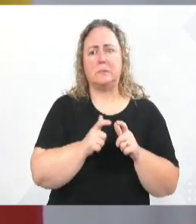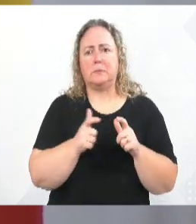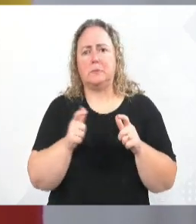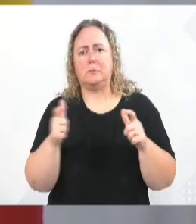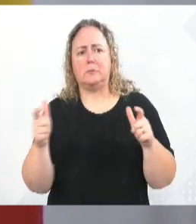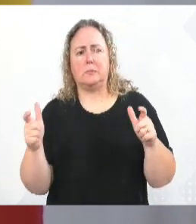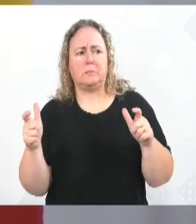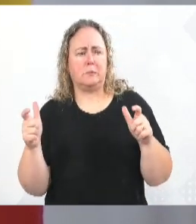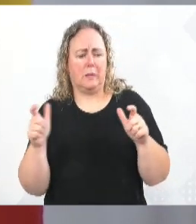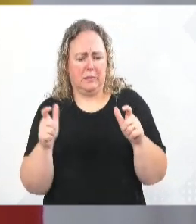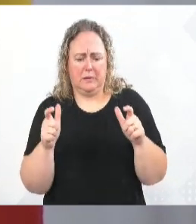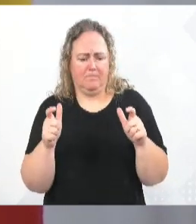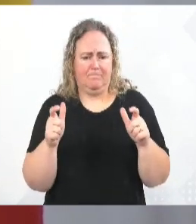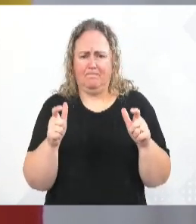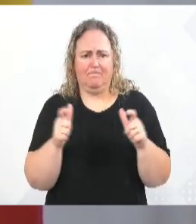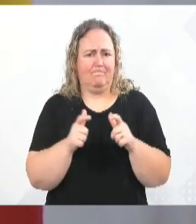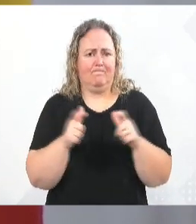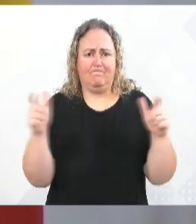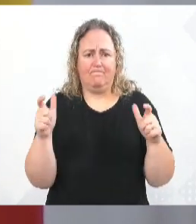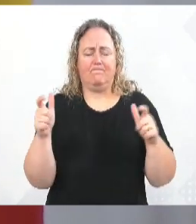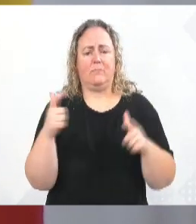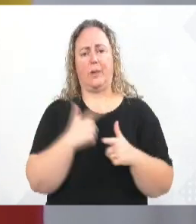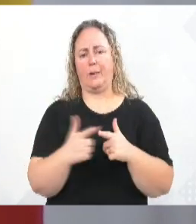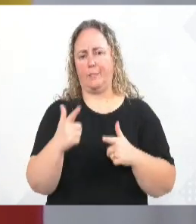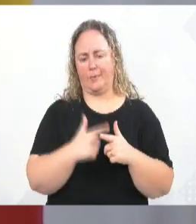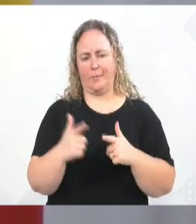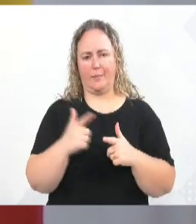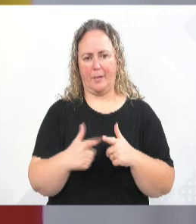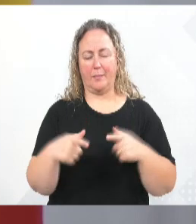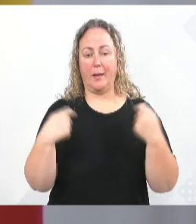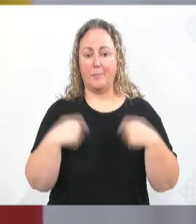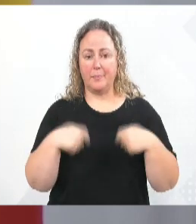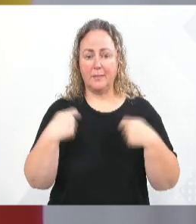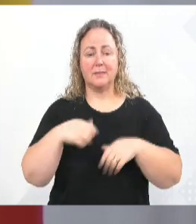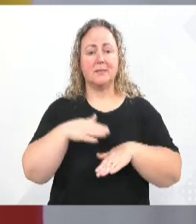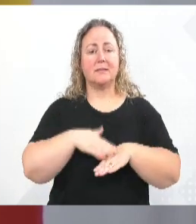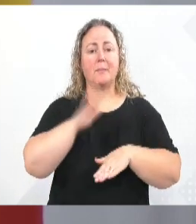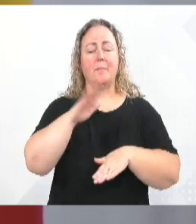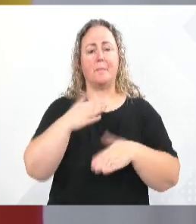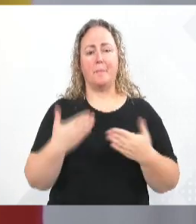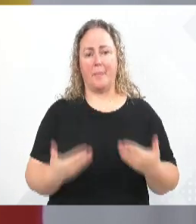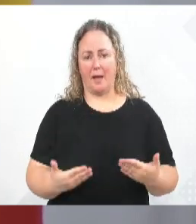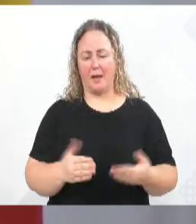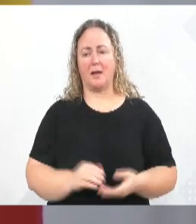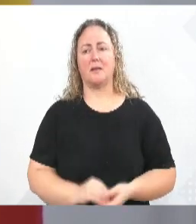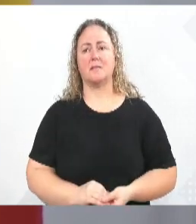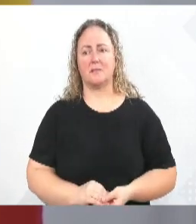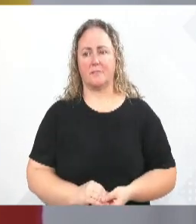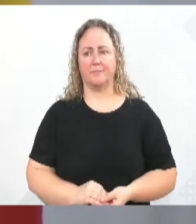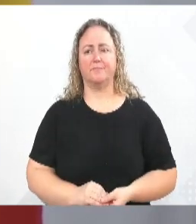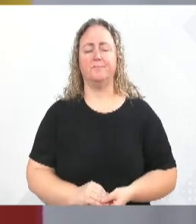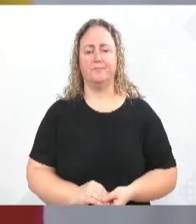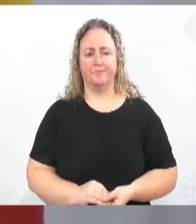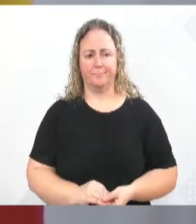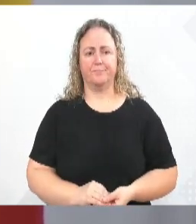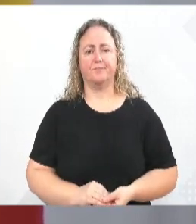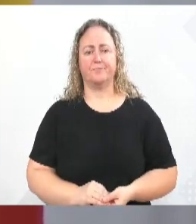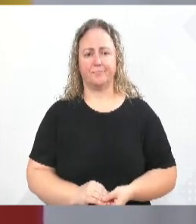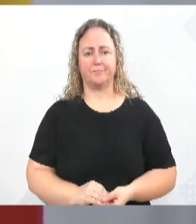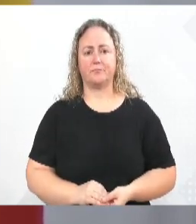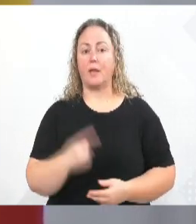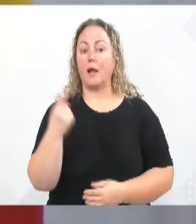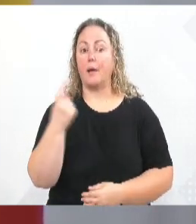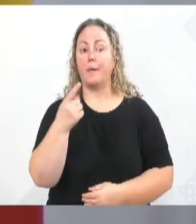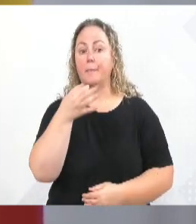Então, precisamos ter um pouco mais de audácia e voltar a ofertar linhas de transporte com uma recorrência um pouco maior. Essa é a primeira